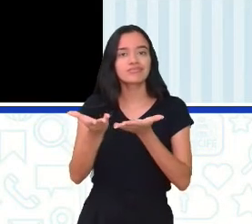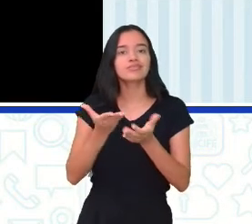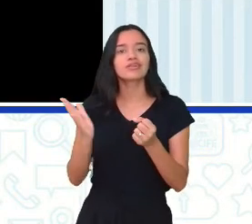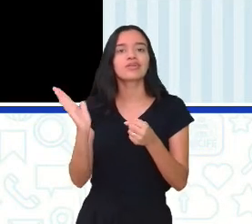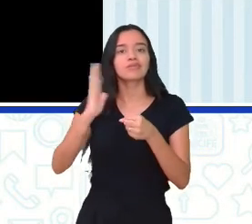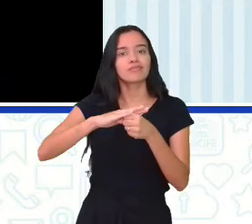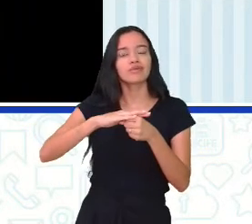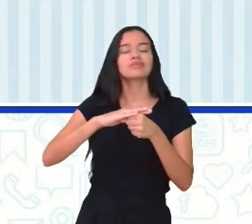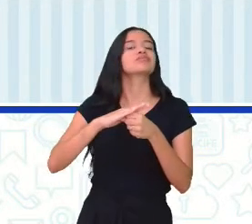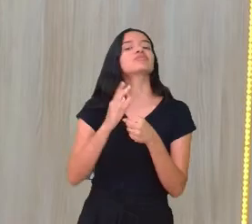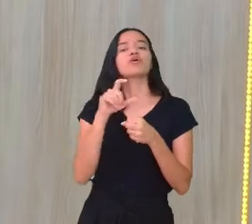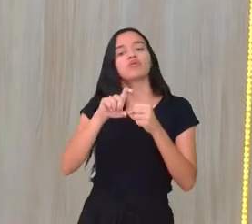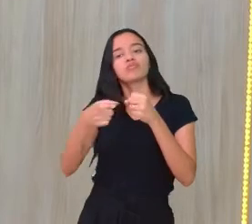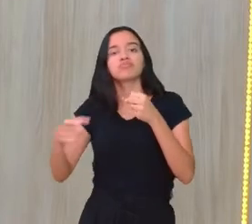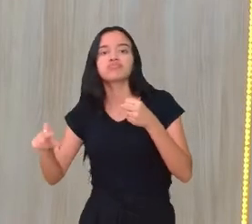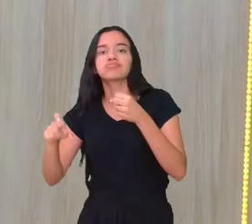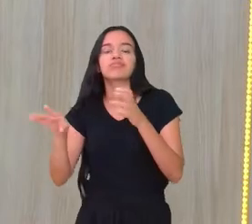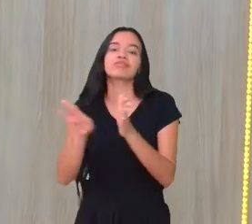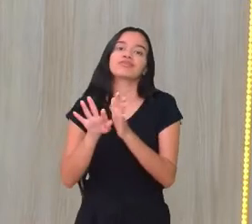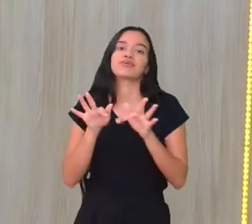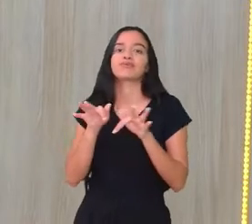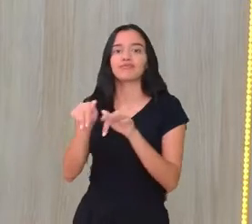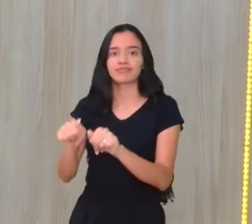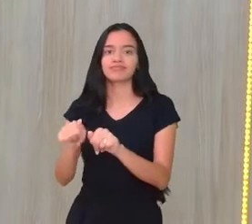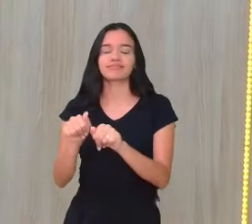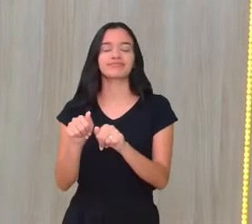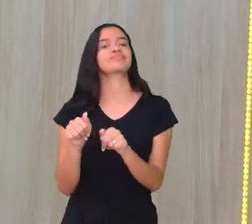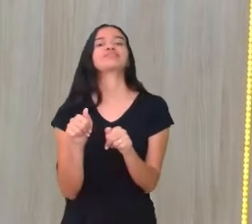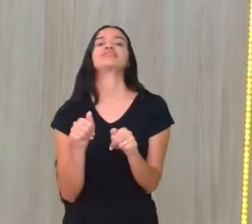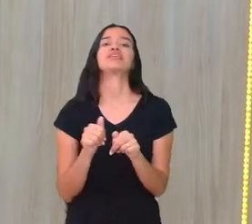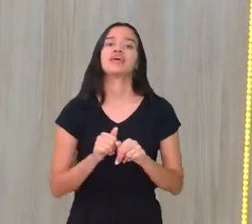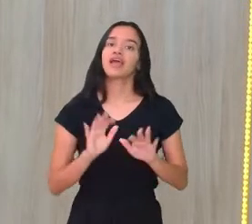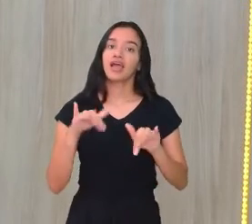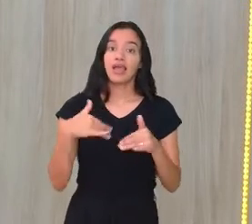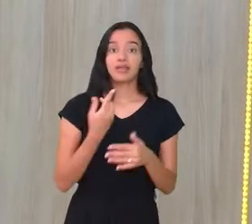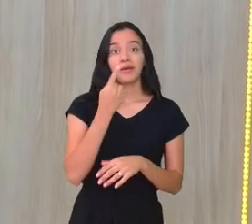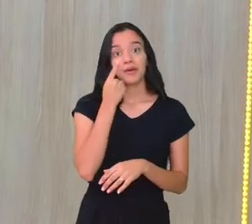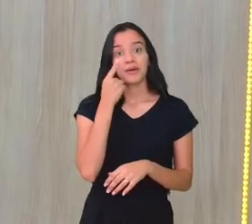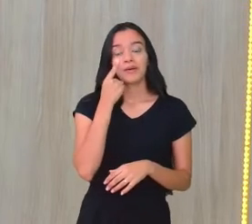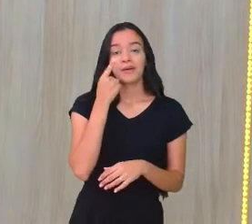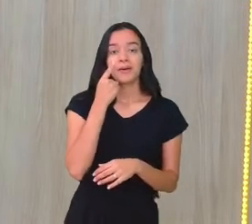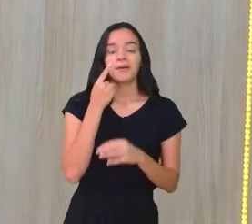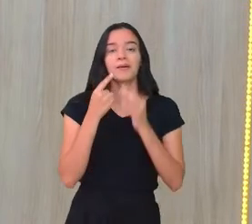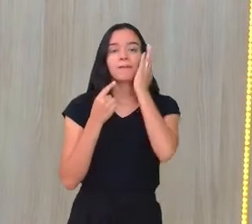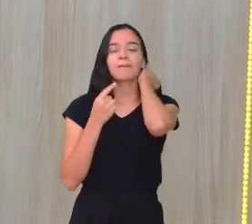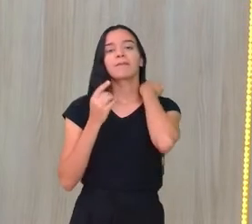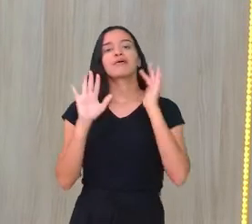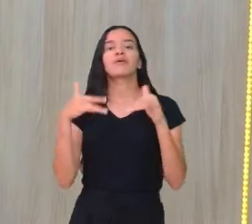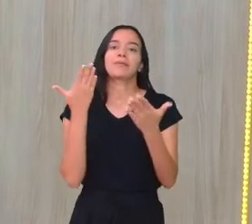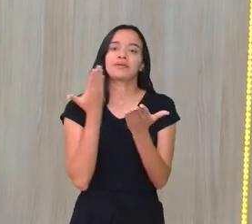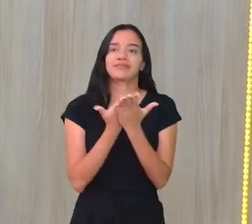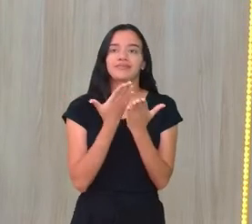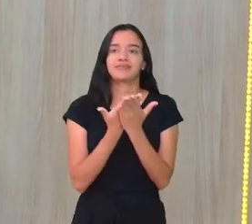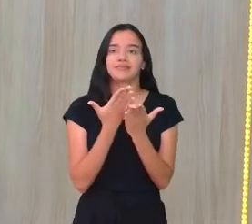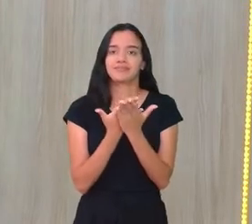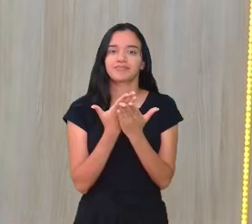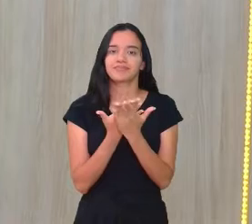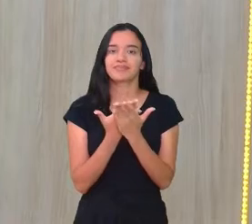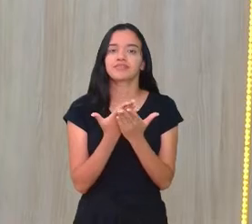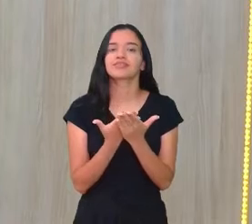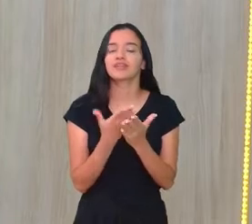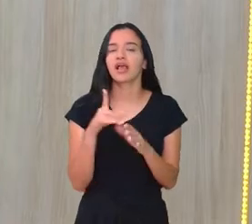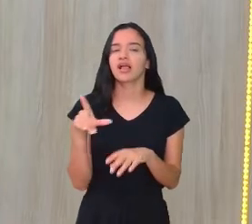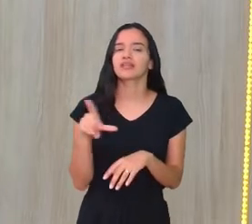fim. Eita, vê só. Então, seguinte, como essa aula, ela